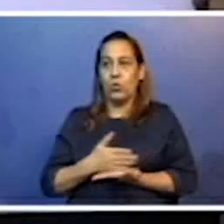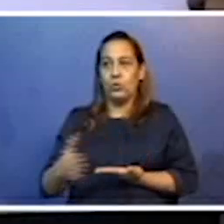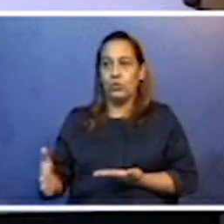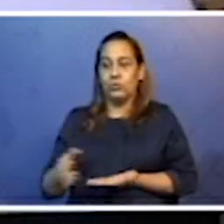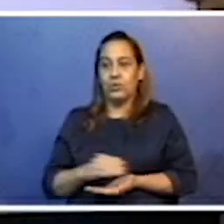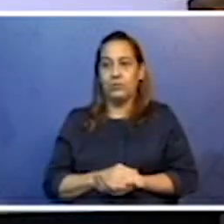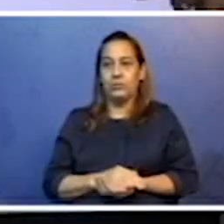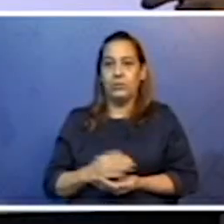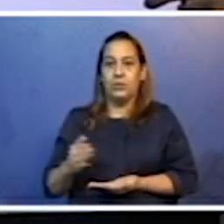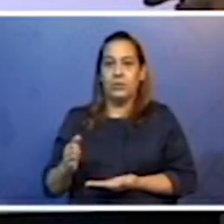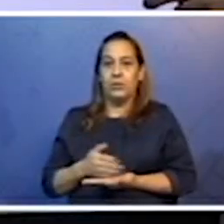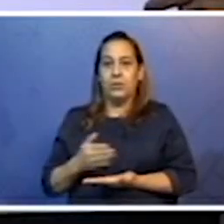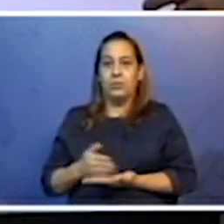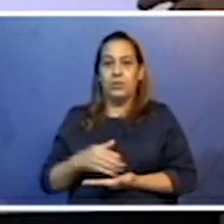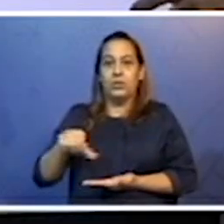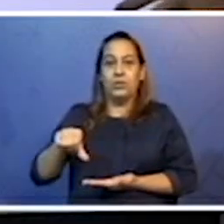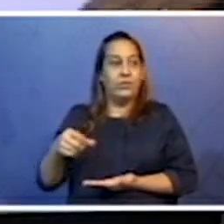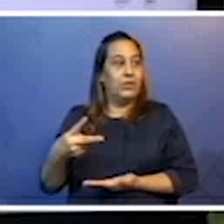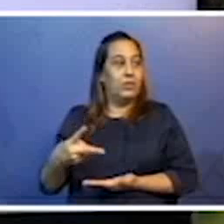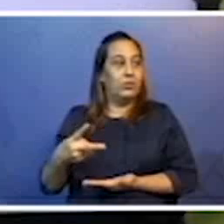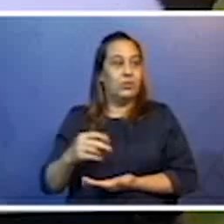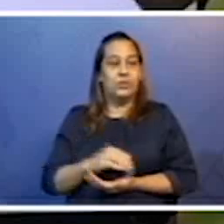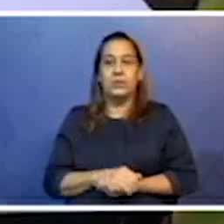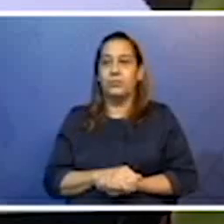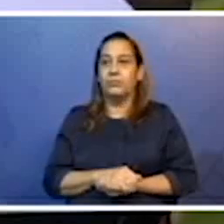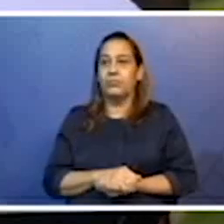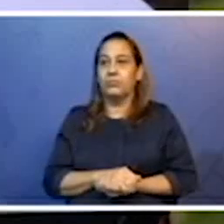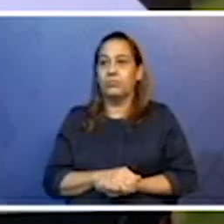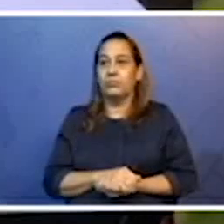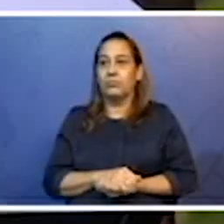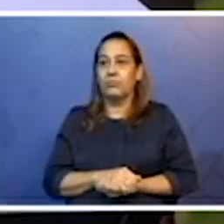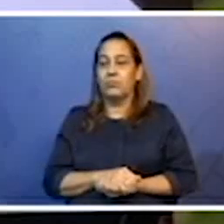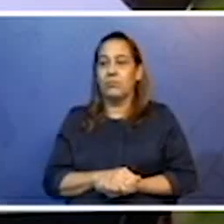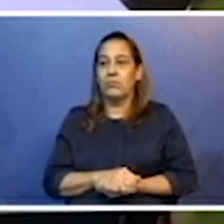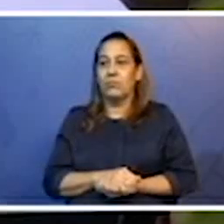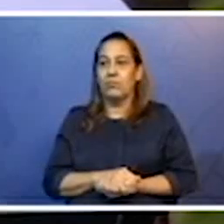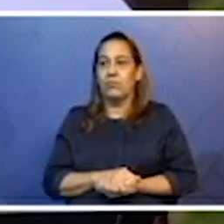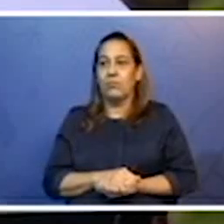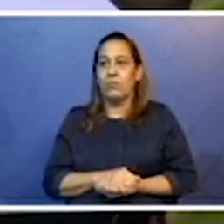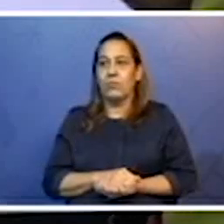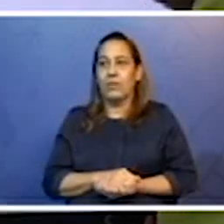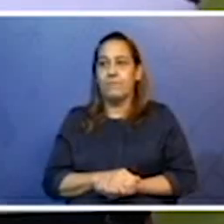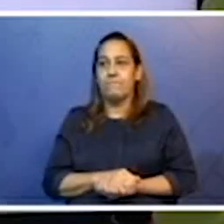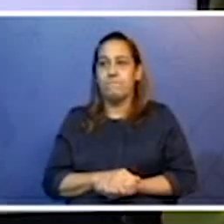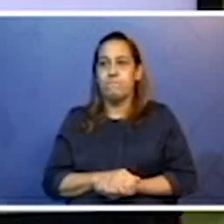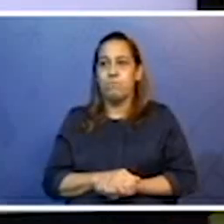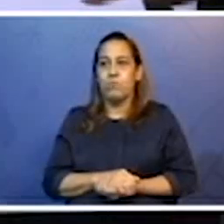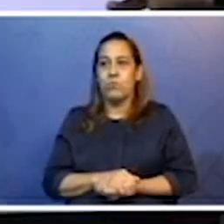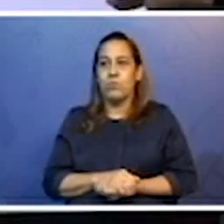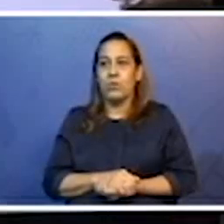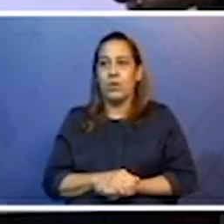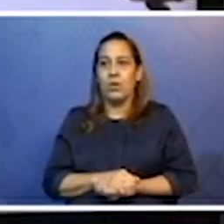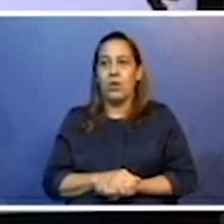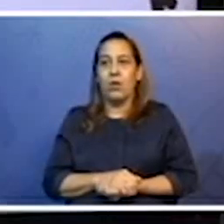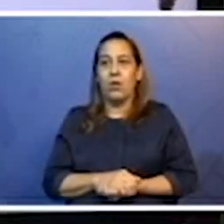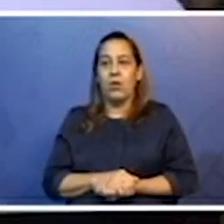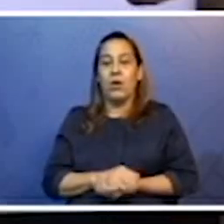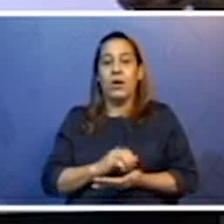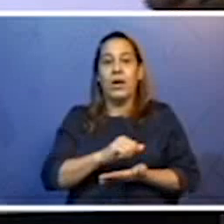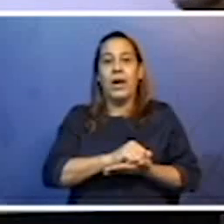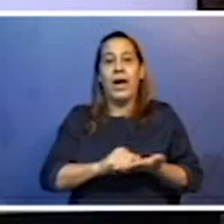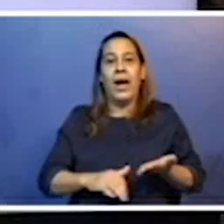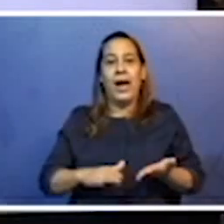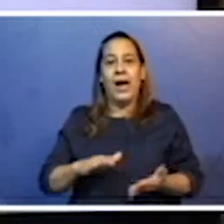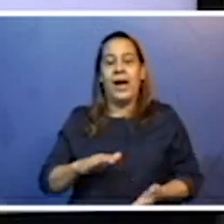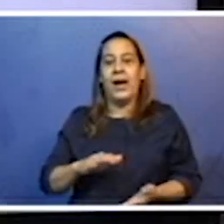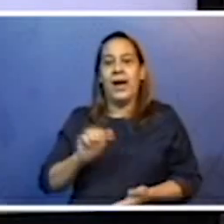Continuando, lá na 92, agora a gente vai analisar todo esse experimento aqui que a gente fez. Qual